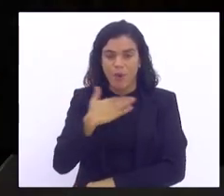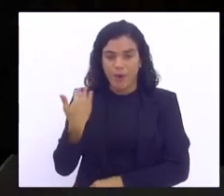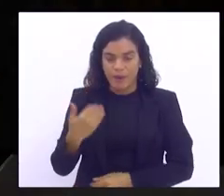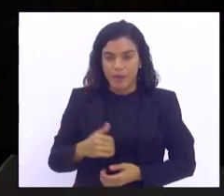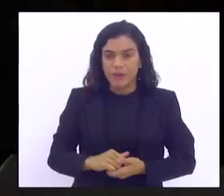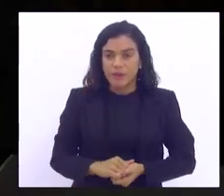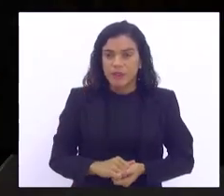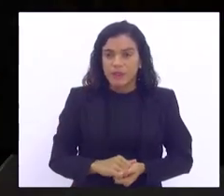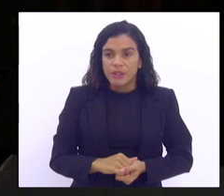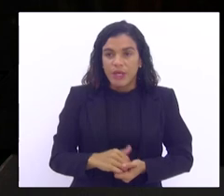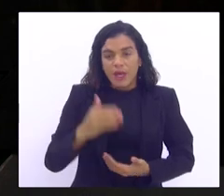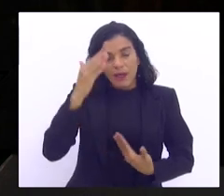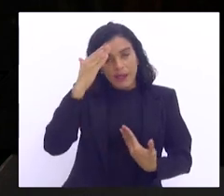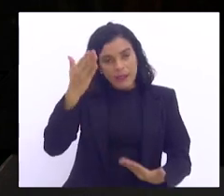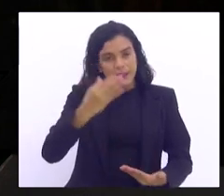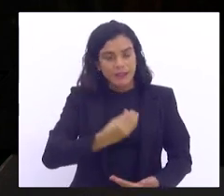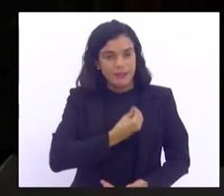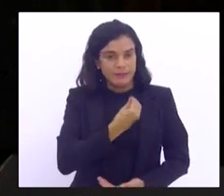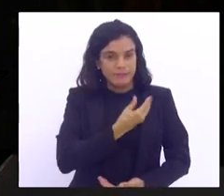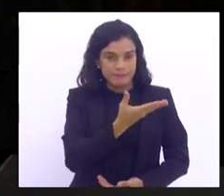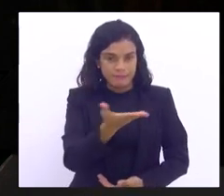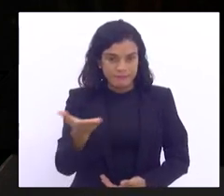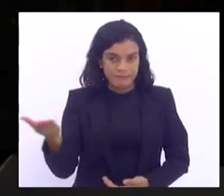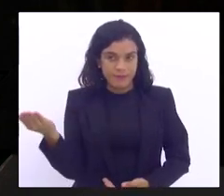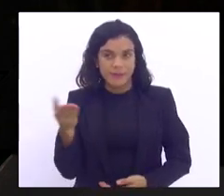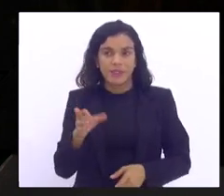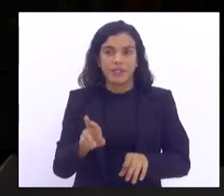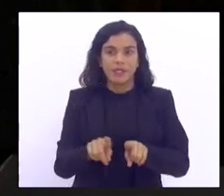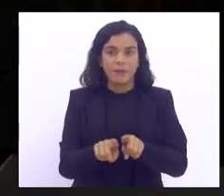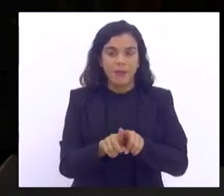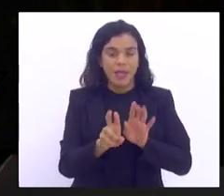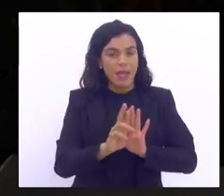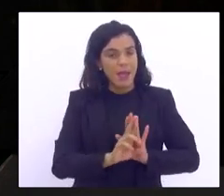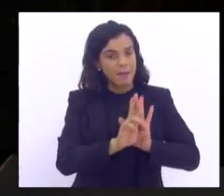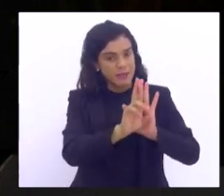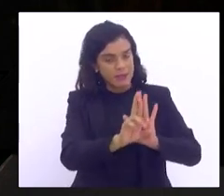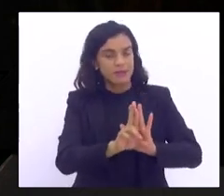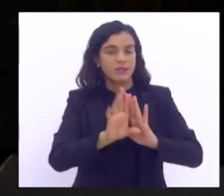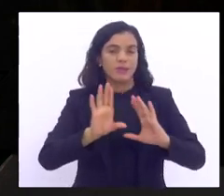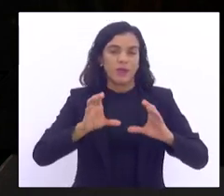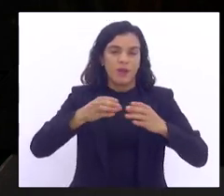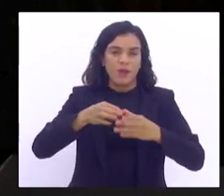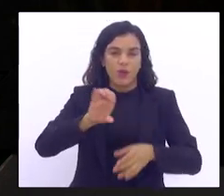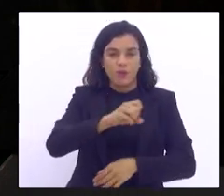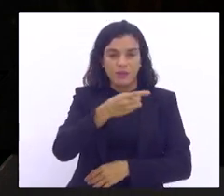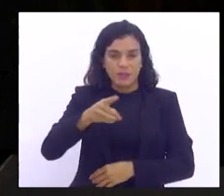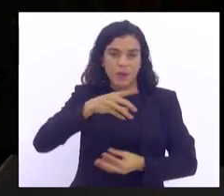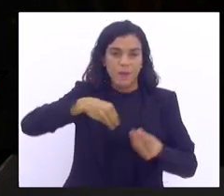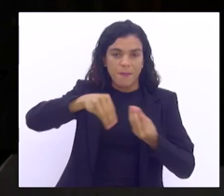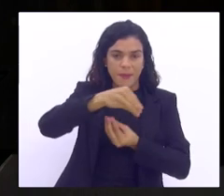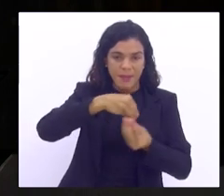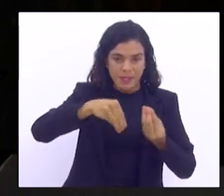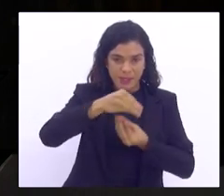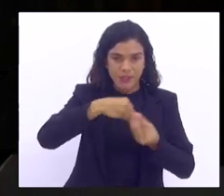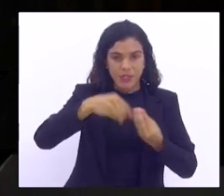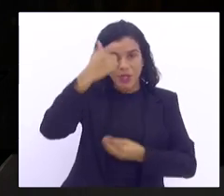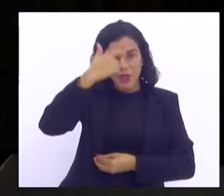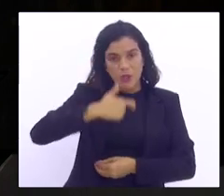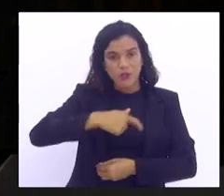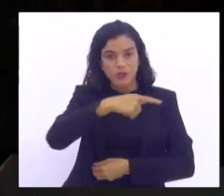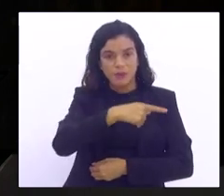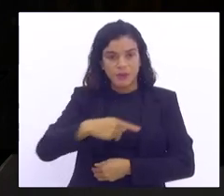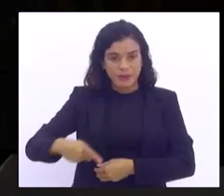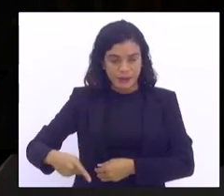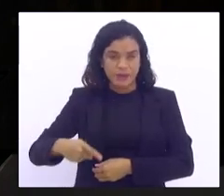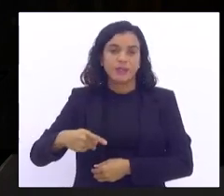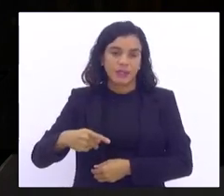senhores, agradecendo até em nome da Frente Parlamentar Mista contra o Aborto e em Defesa da Vida, da qual sou presidente no Congresso Nacional. É